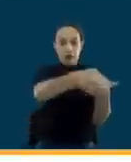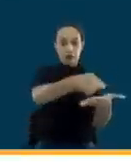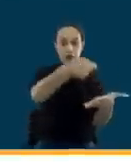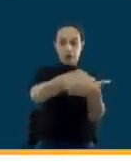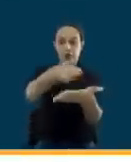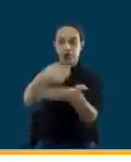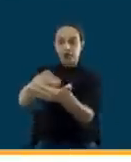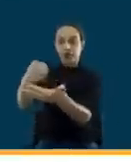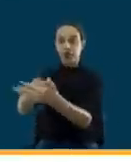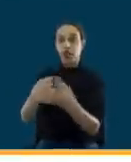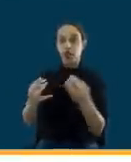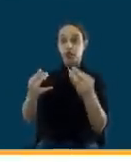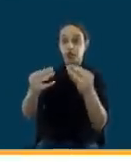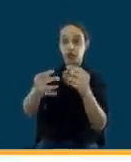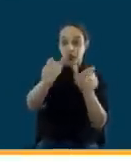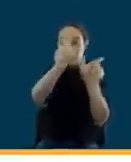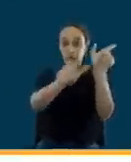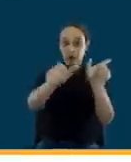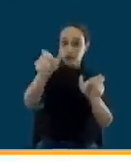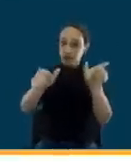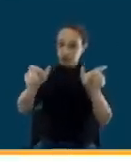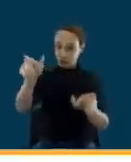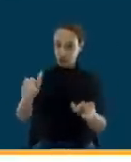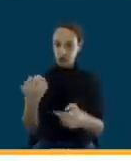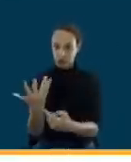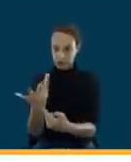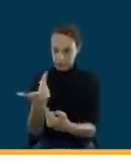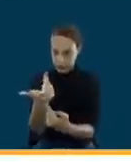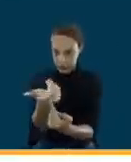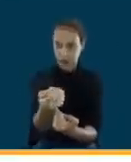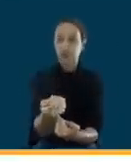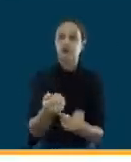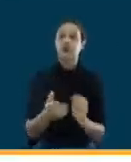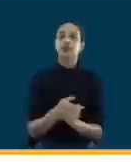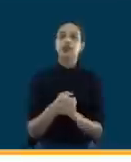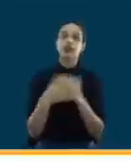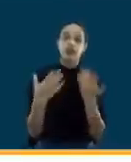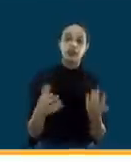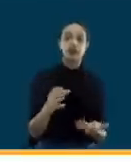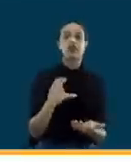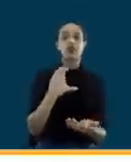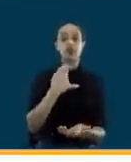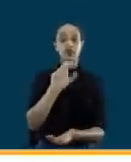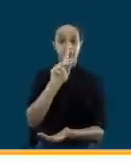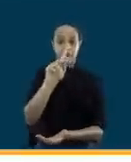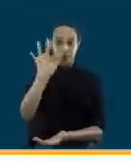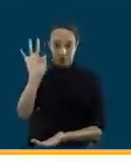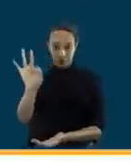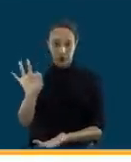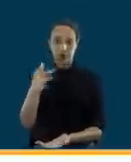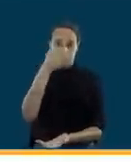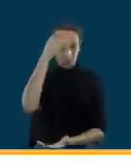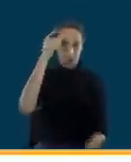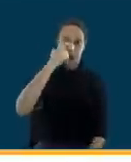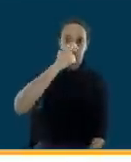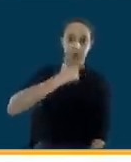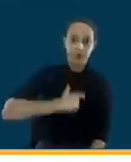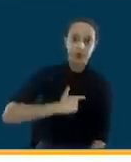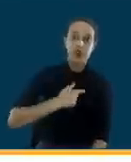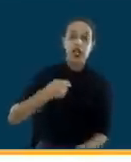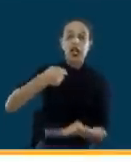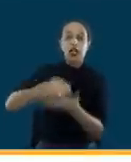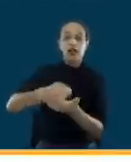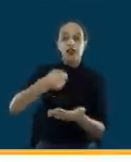de cultura, a nível de CPF, pessoa física, garantindo que o